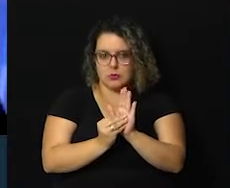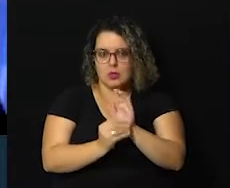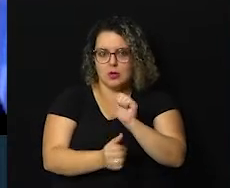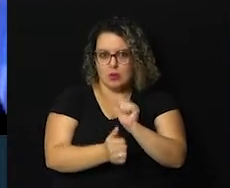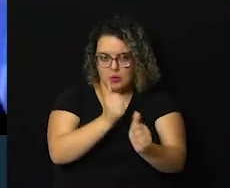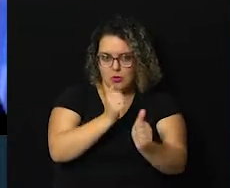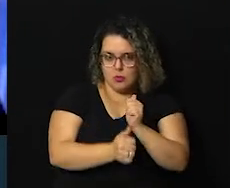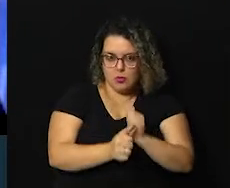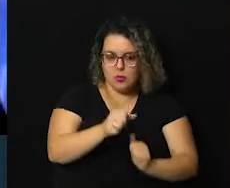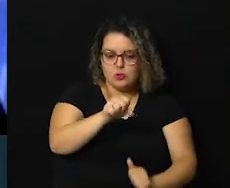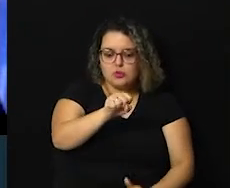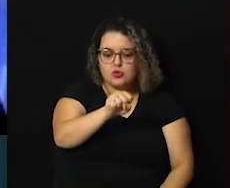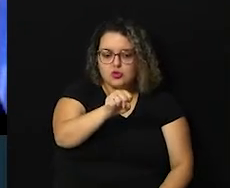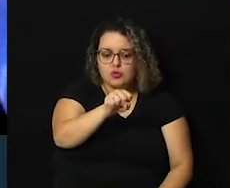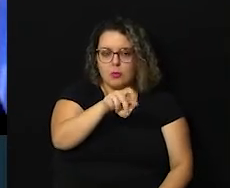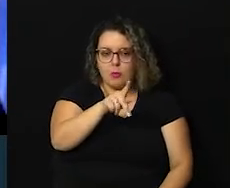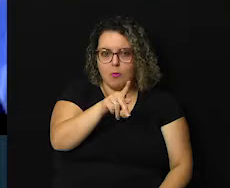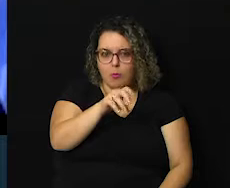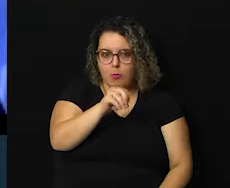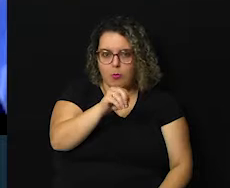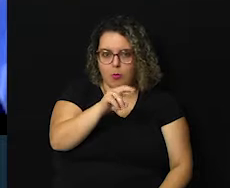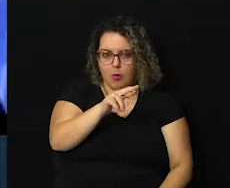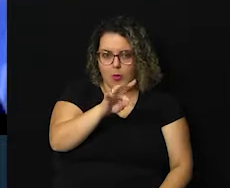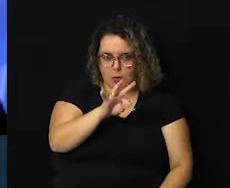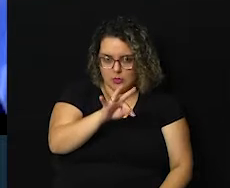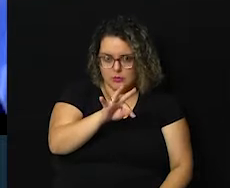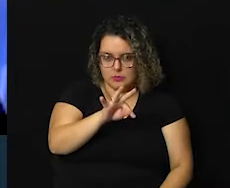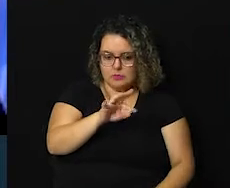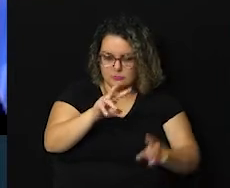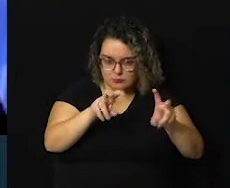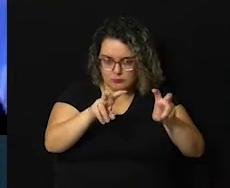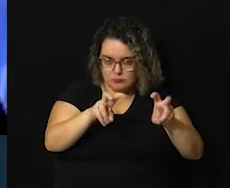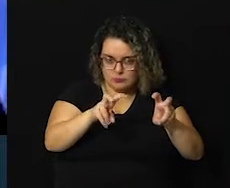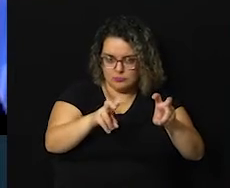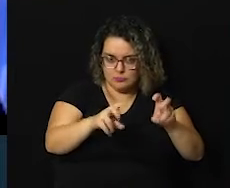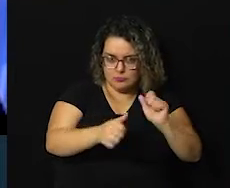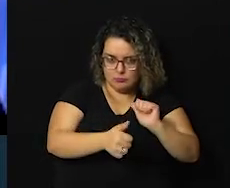por quê inglês que começa com S né